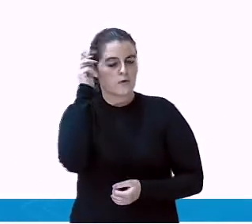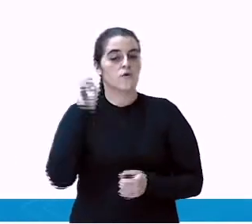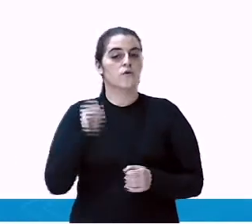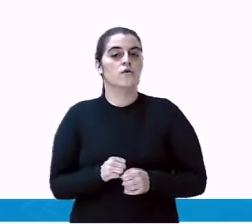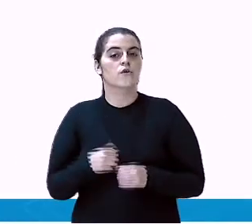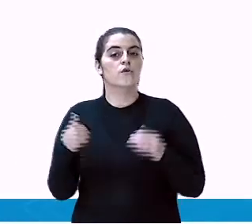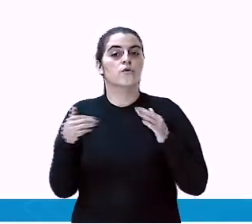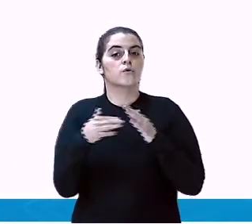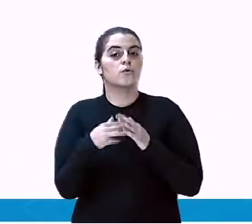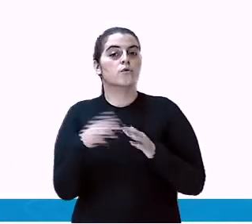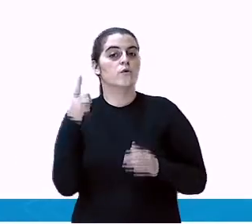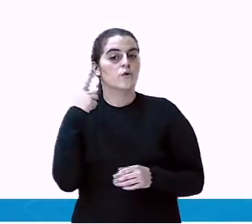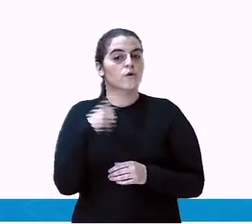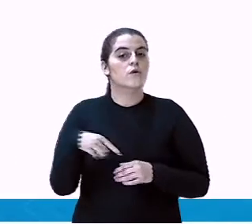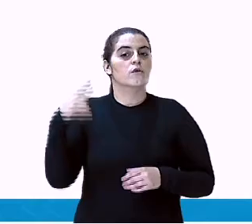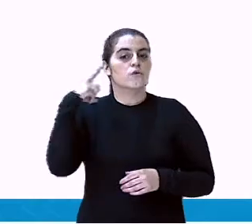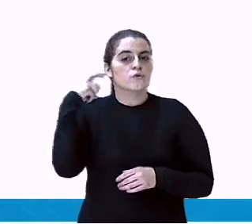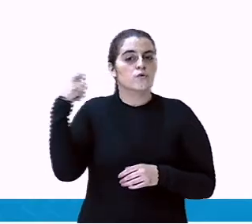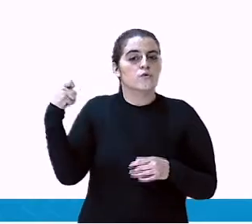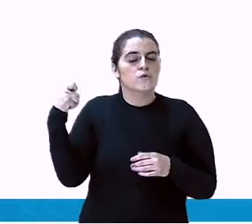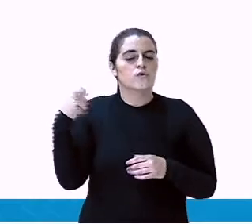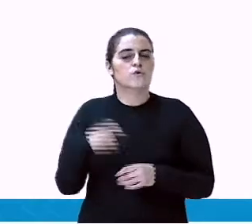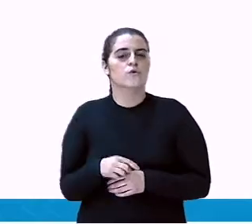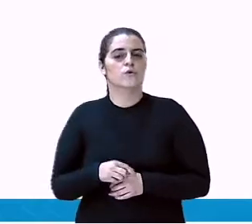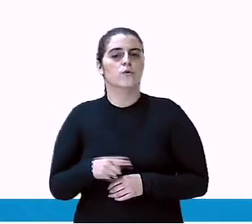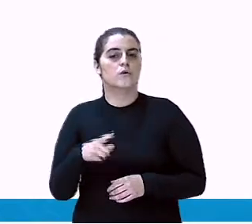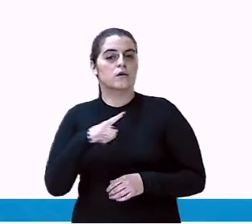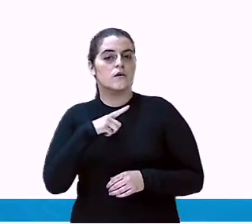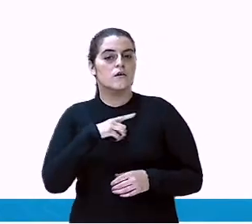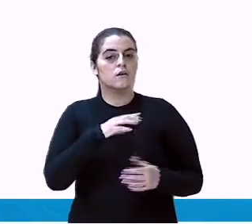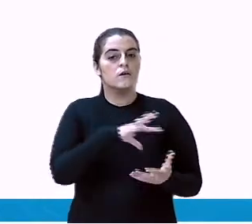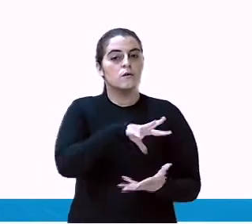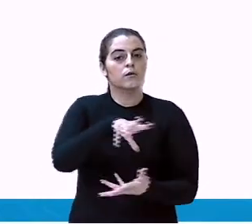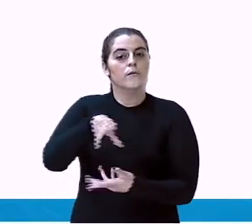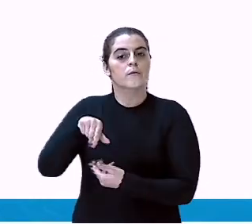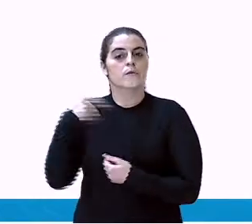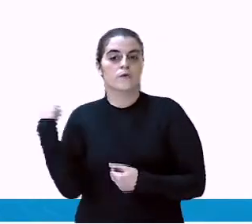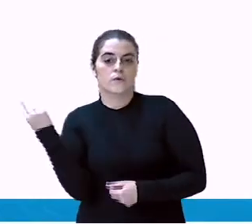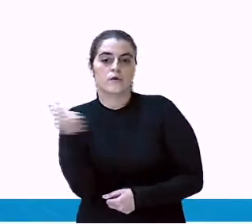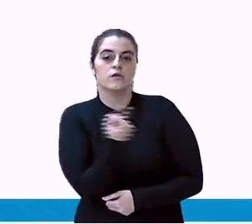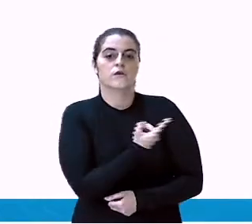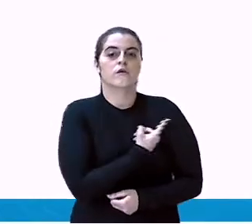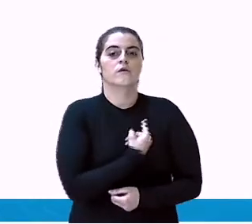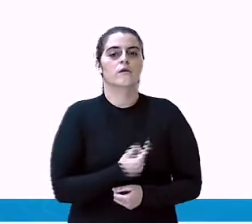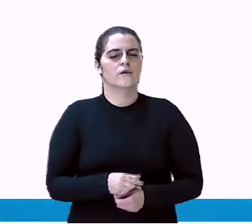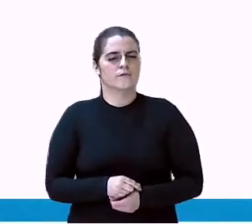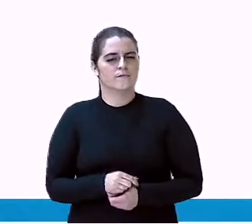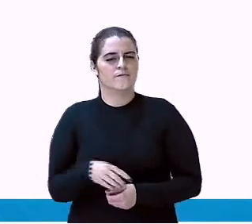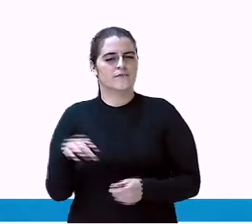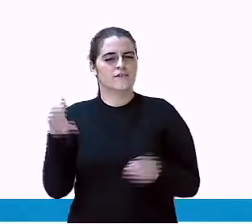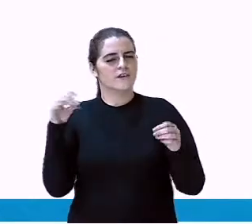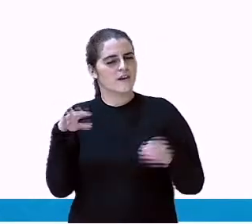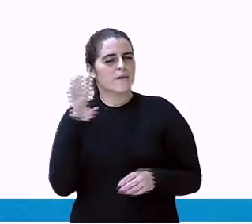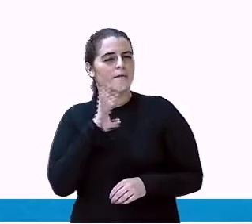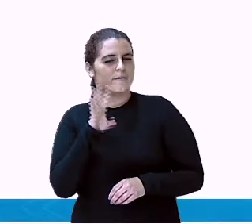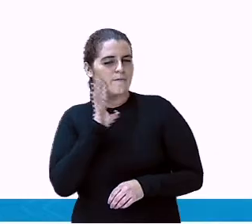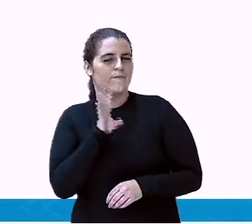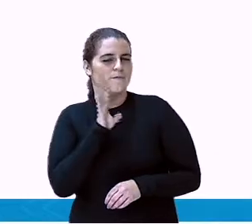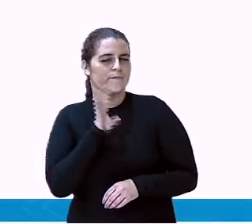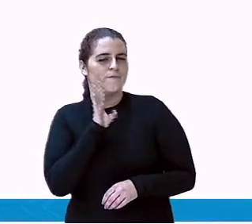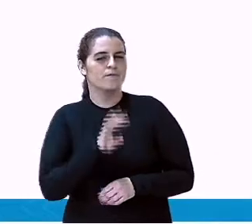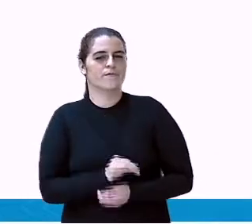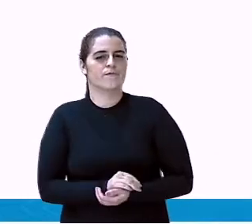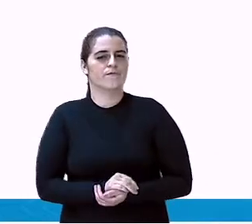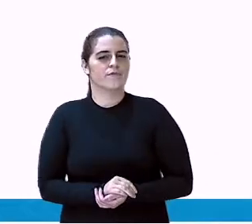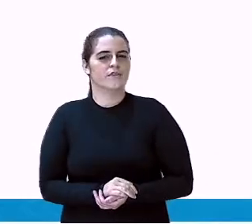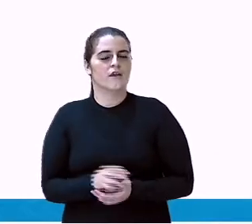sendo escutado, de todos os sons que estão sendo feitos ao seu redor. Muito interessante, né, gente? Olha que